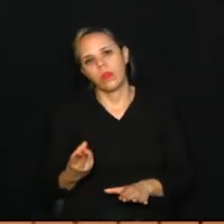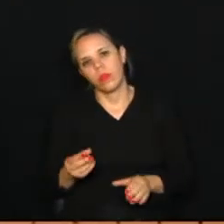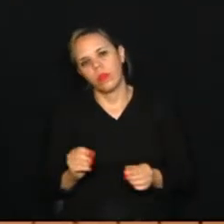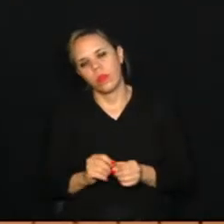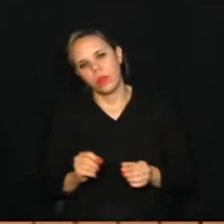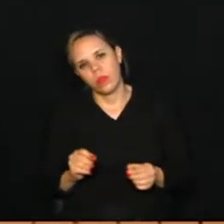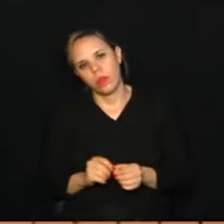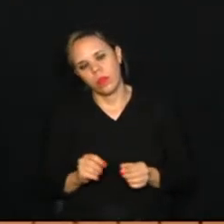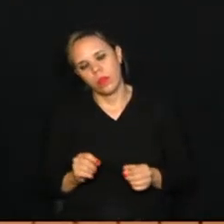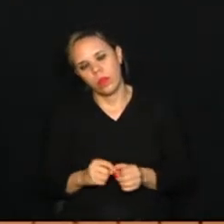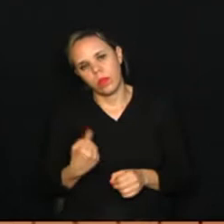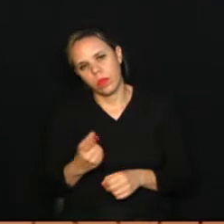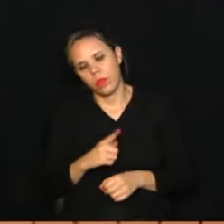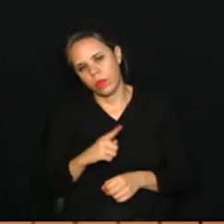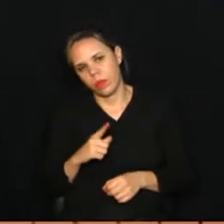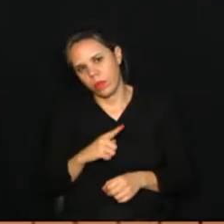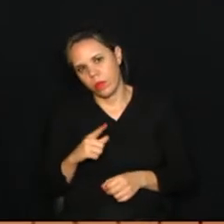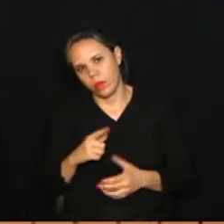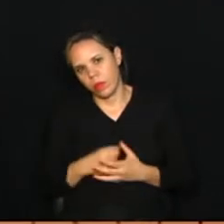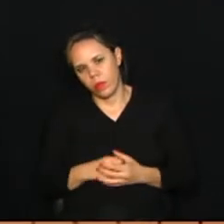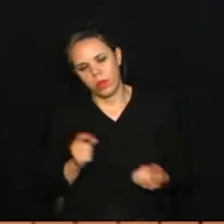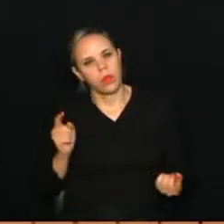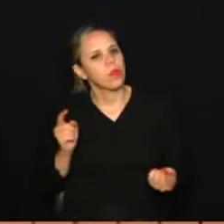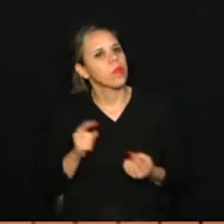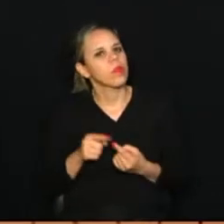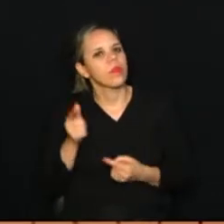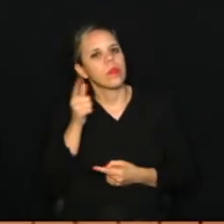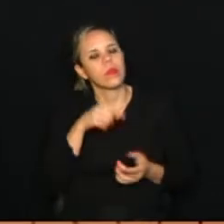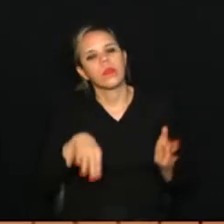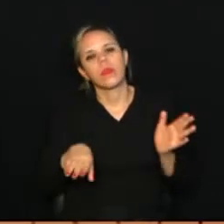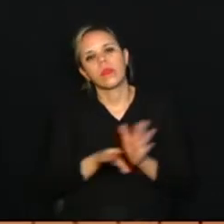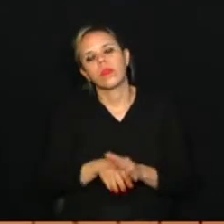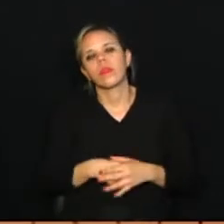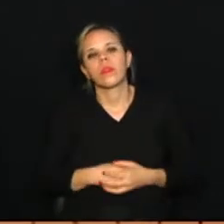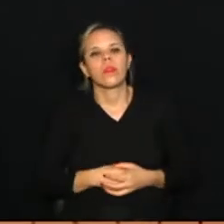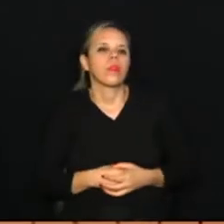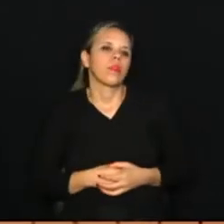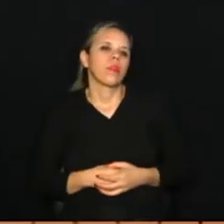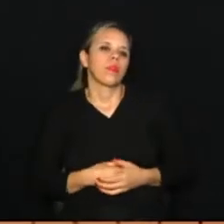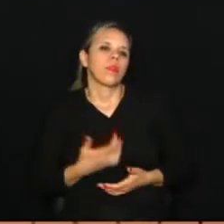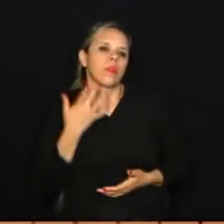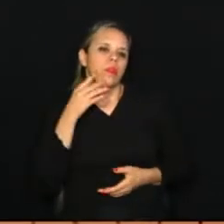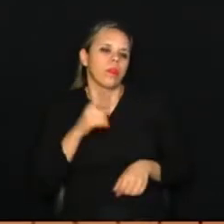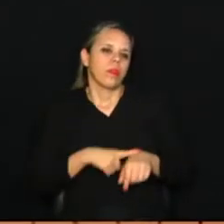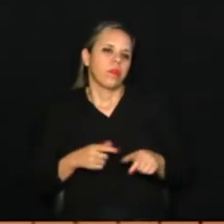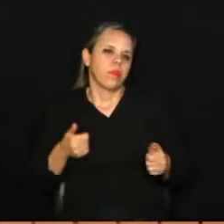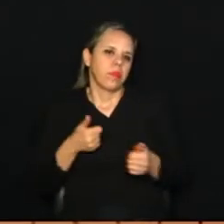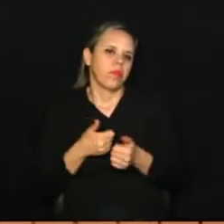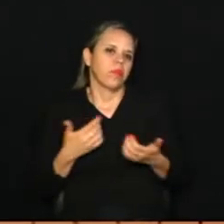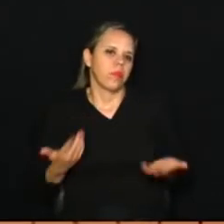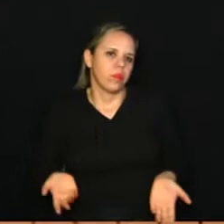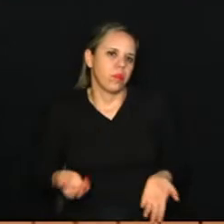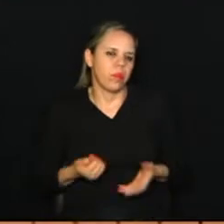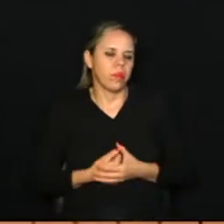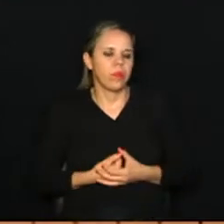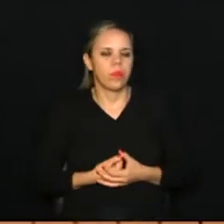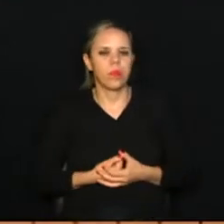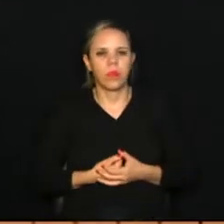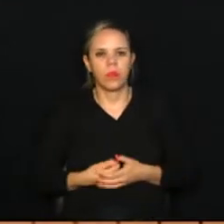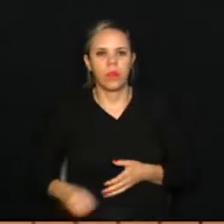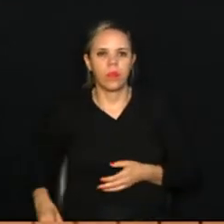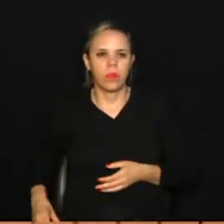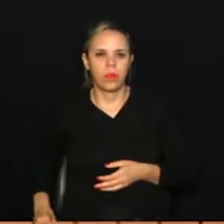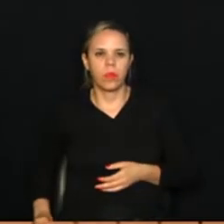menos que a gente tenha um objetivo para chegar nisso, não sei se no curto ou no médio prazo, mas que seria